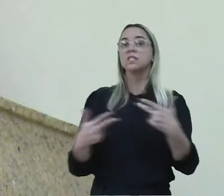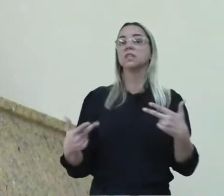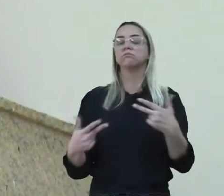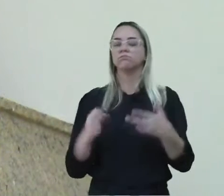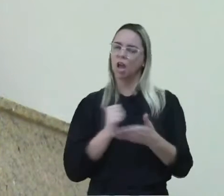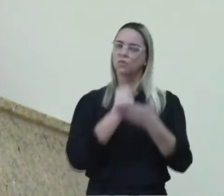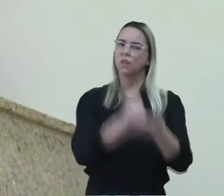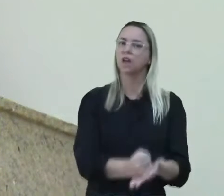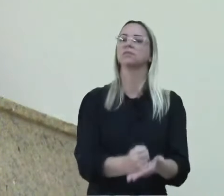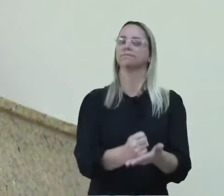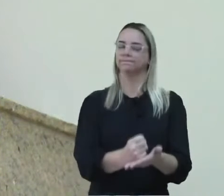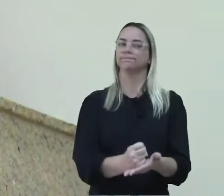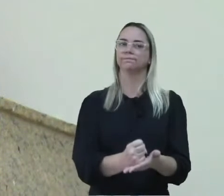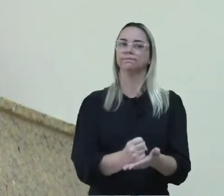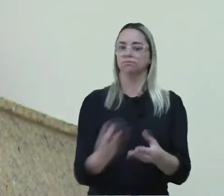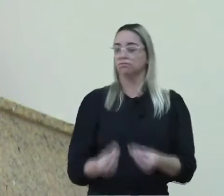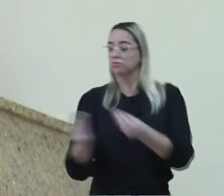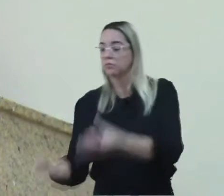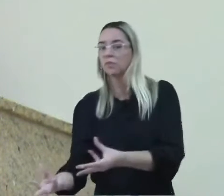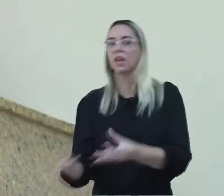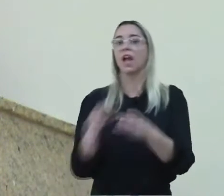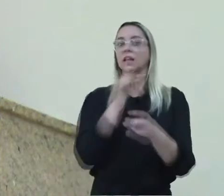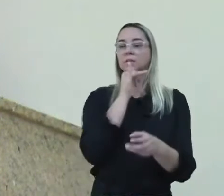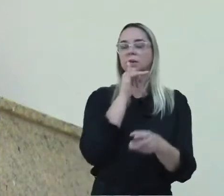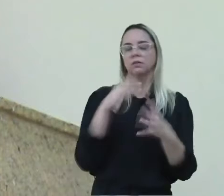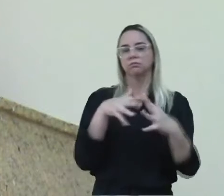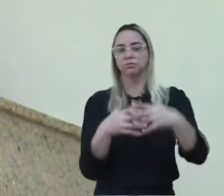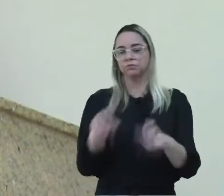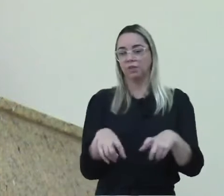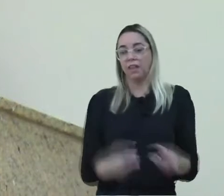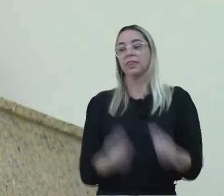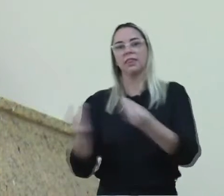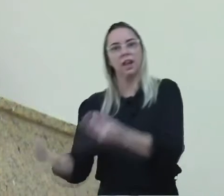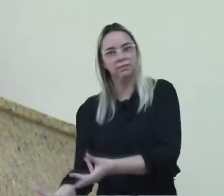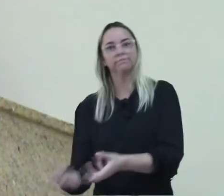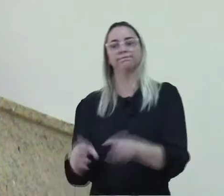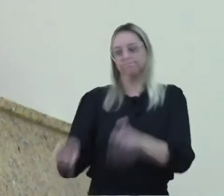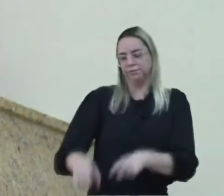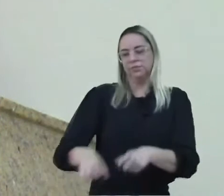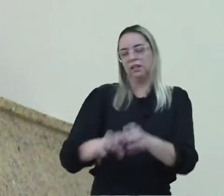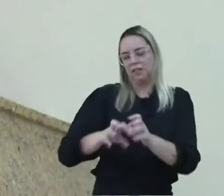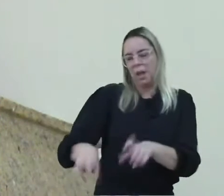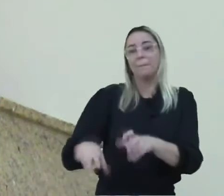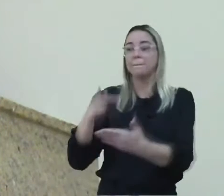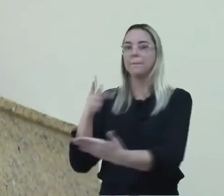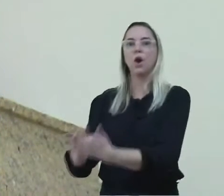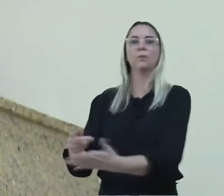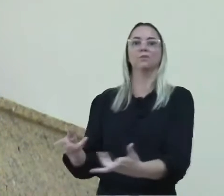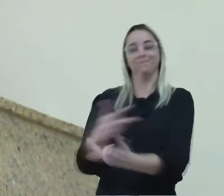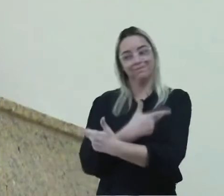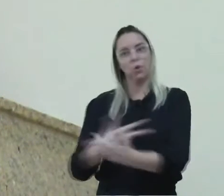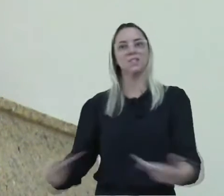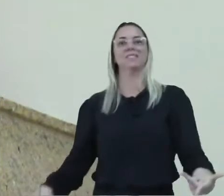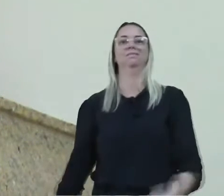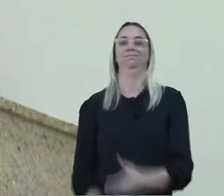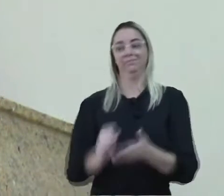ajudado muito a nossa população do campo, a exemplo aí as máquinas, né, aquela retroescavadeira que está escavando, né, fazendo a